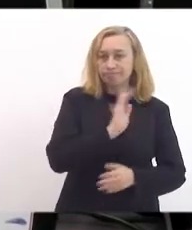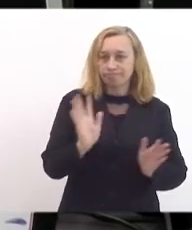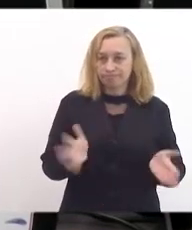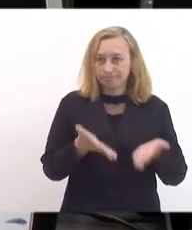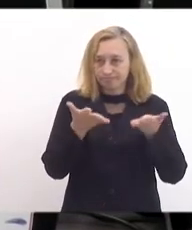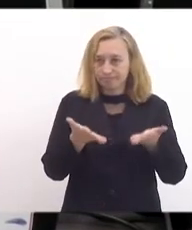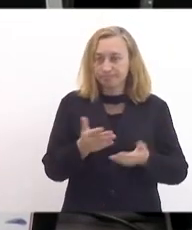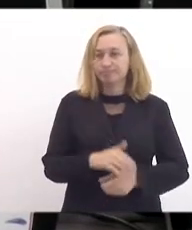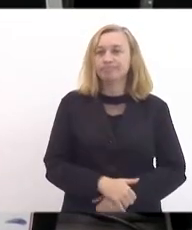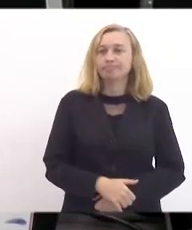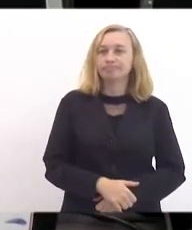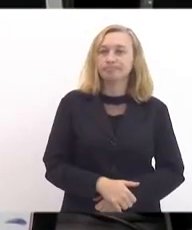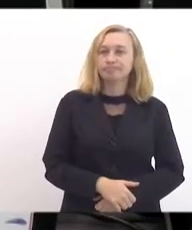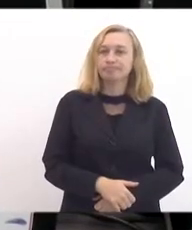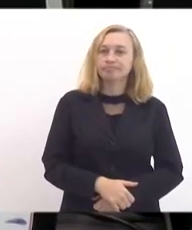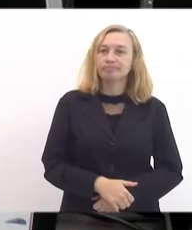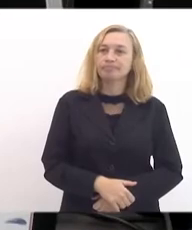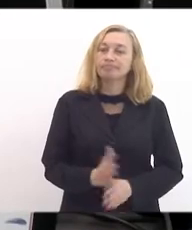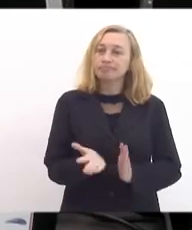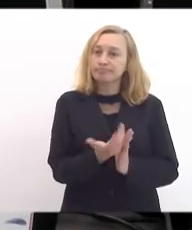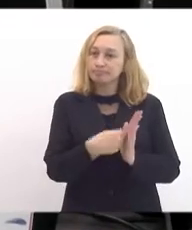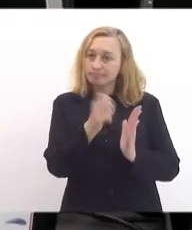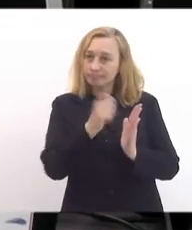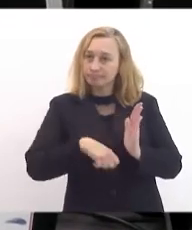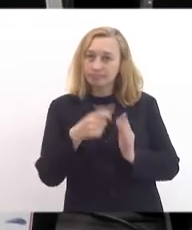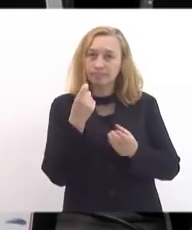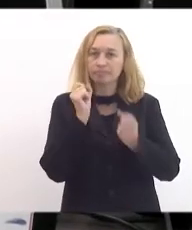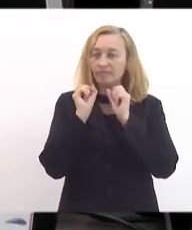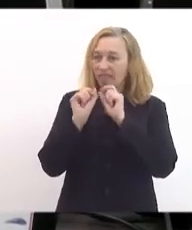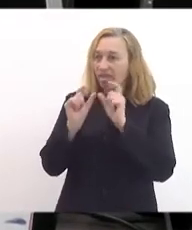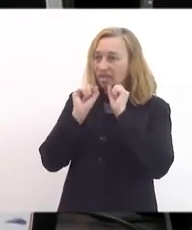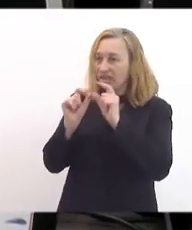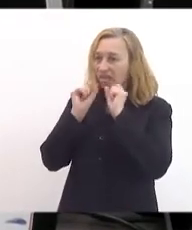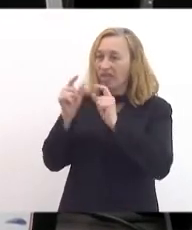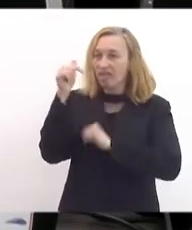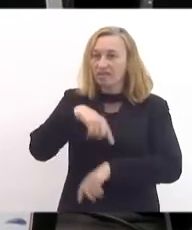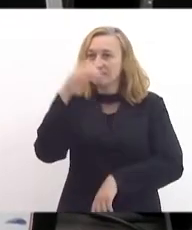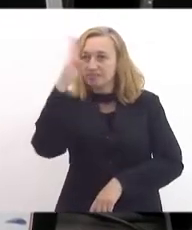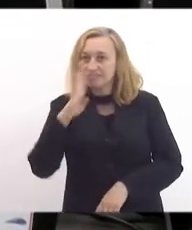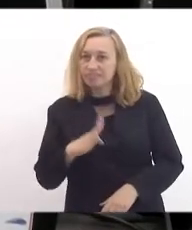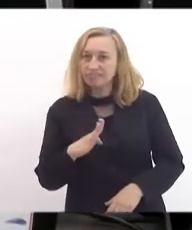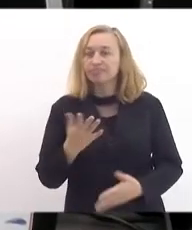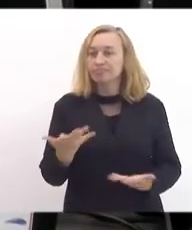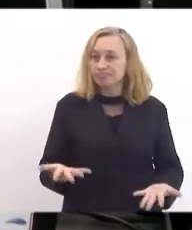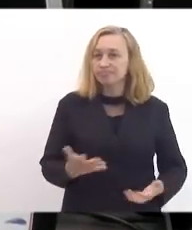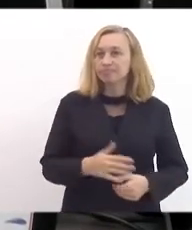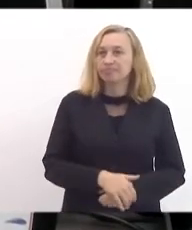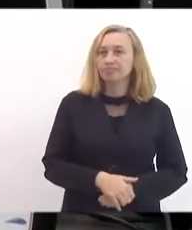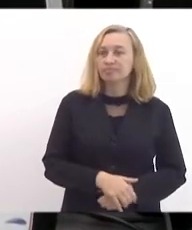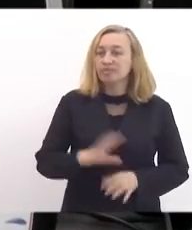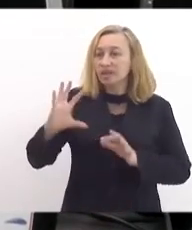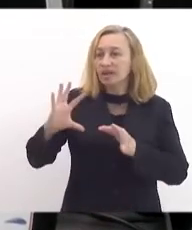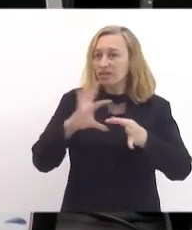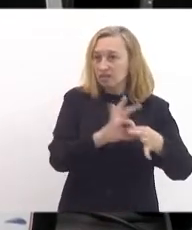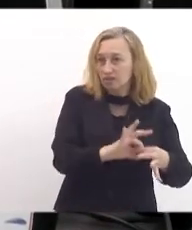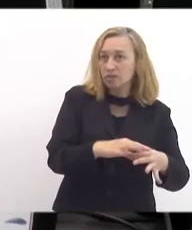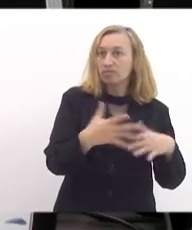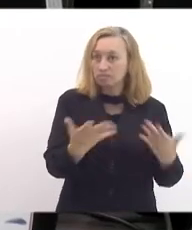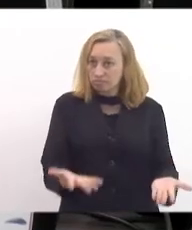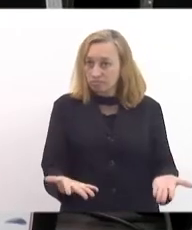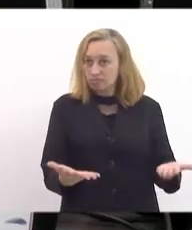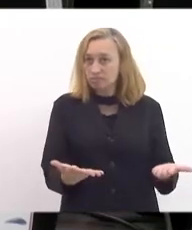parte de desse volta botario né que a gente reclama tanto aqui no Brasil de algum modo está vinculada